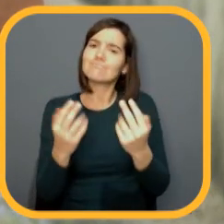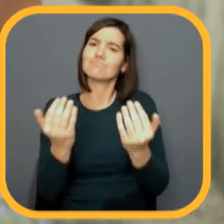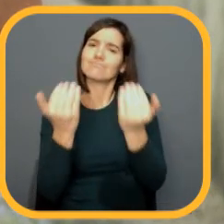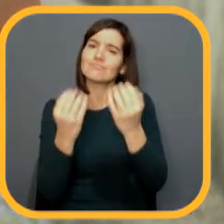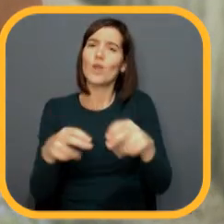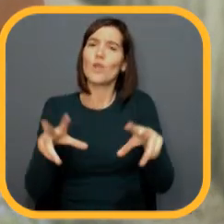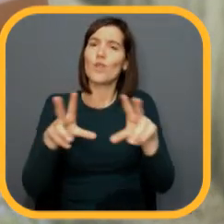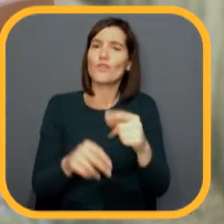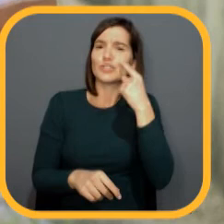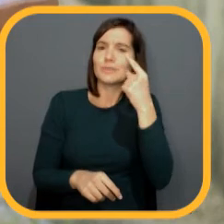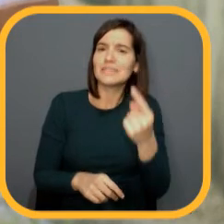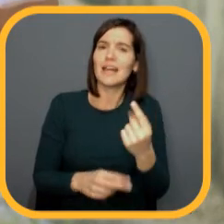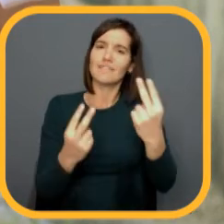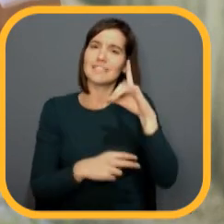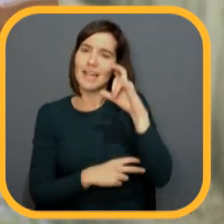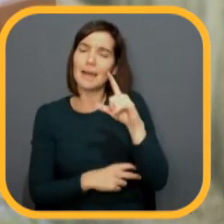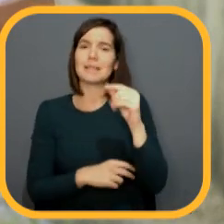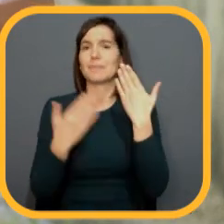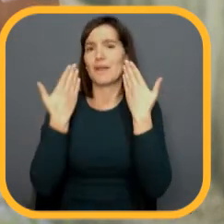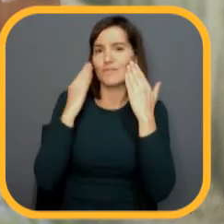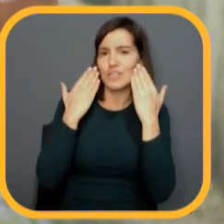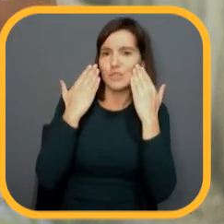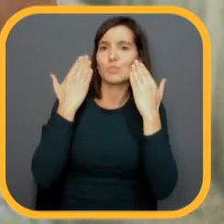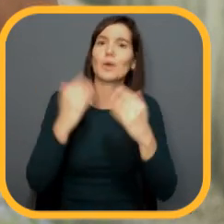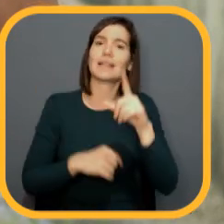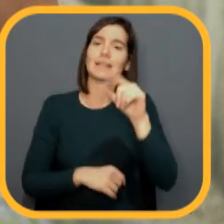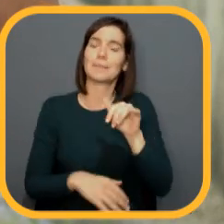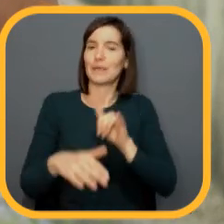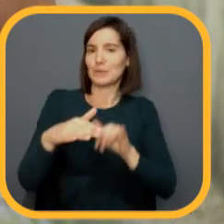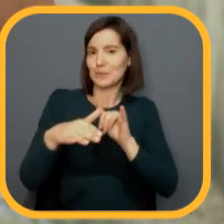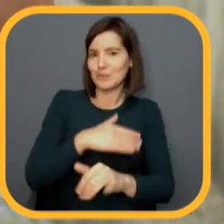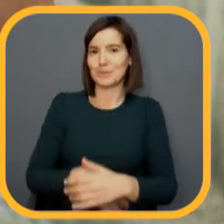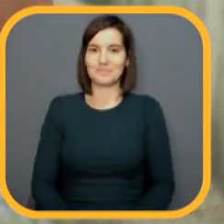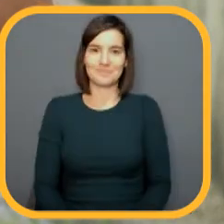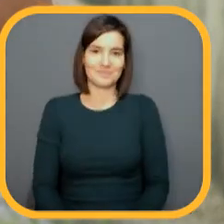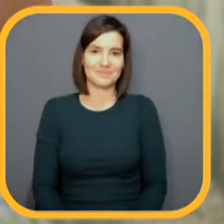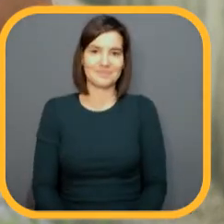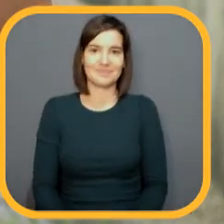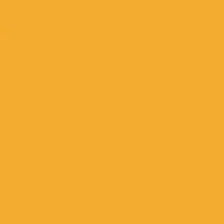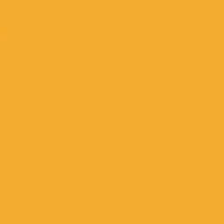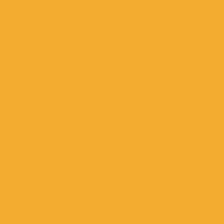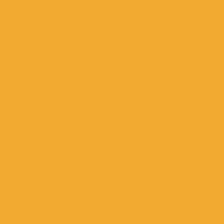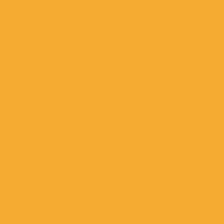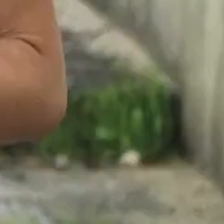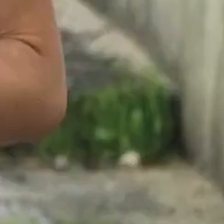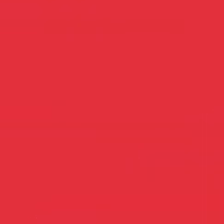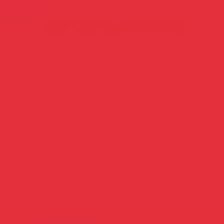Entretanto, não percas os nossos conteúdos exclusivos. Acompanha-nos no Instagram e no Facebook em E2.esques e no YouTube em E2esques.